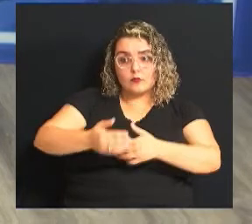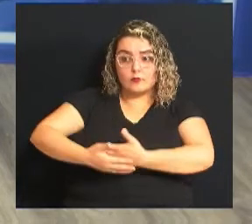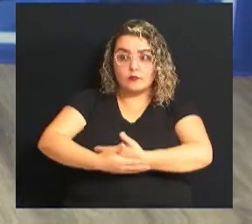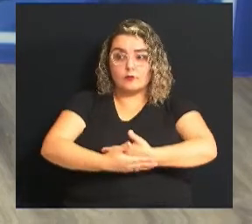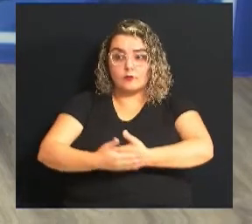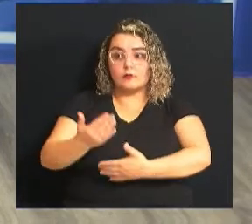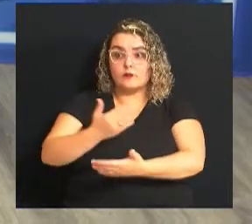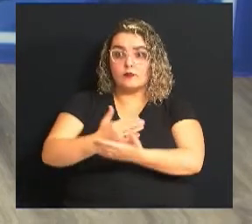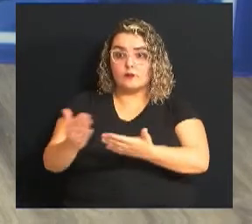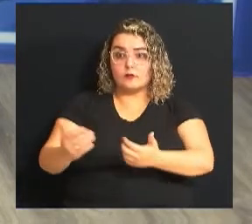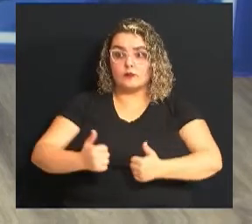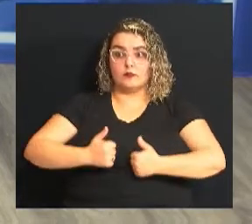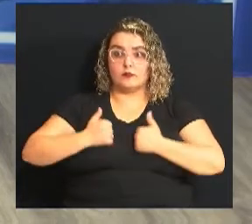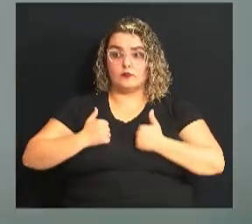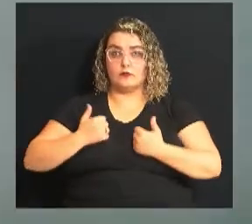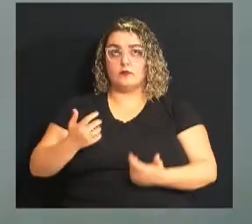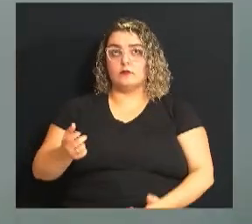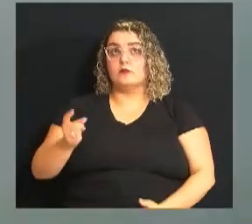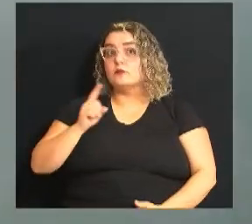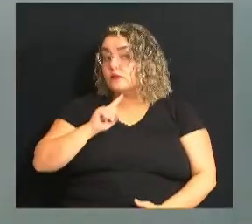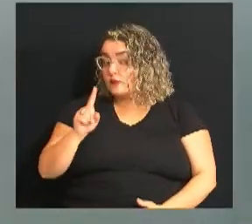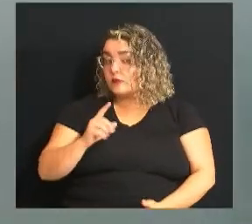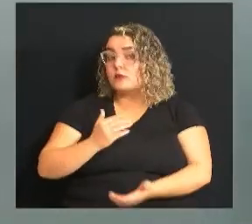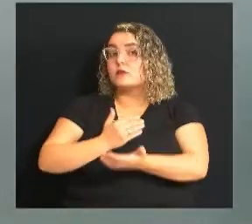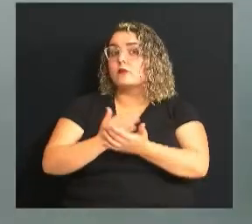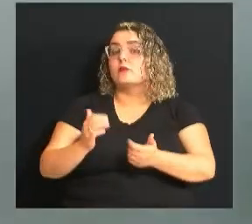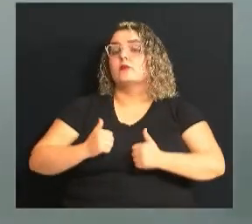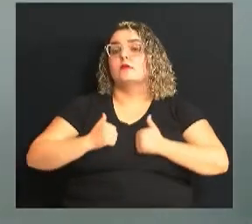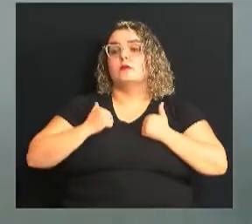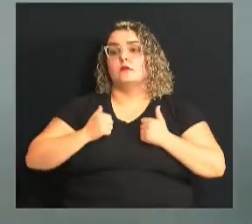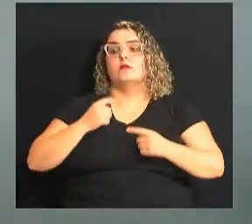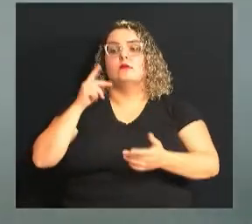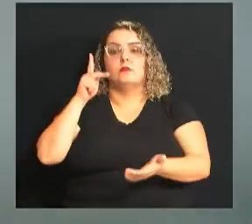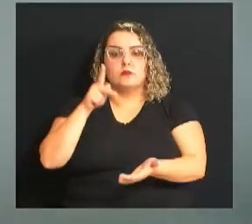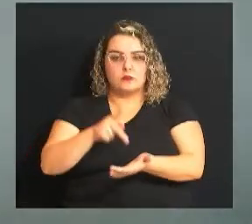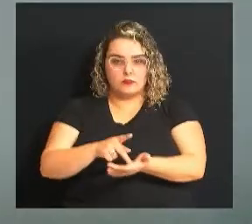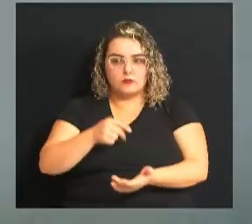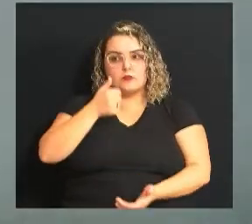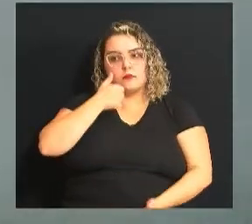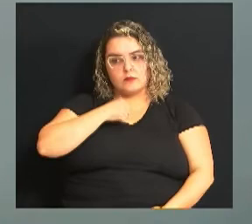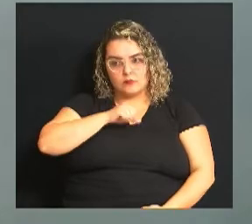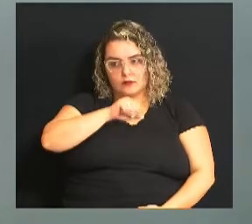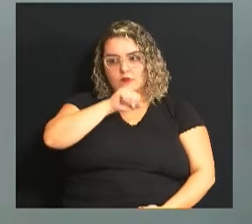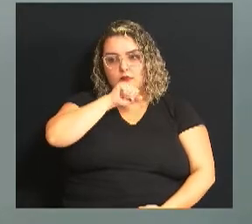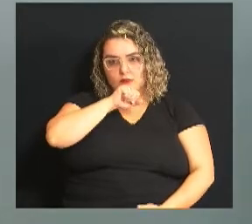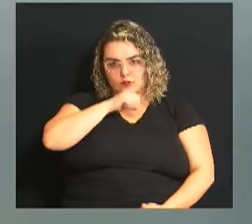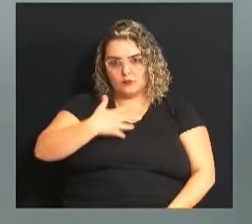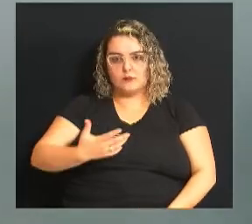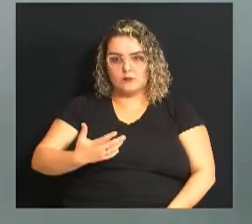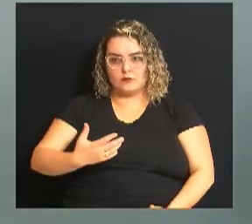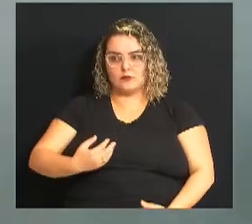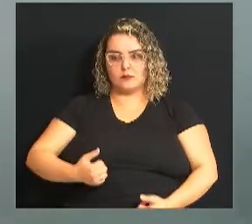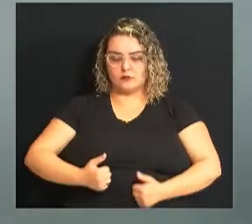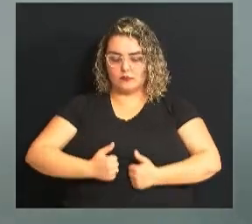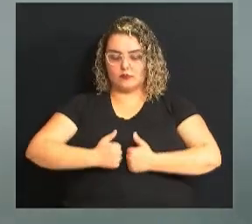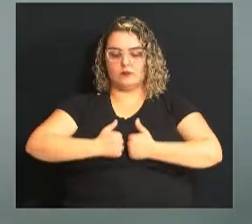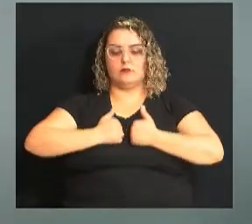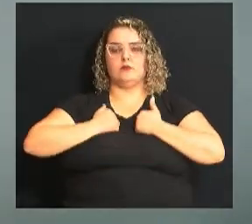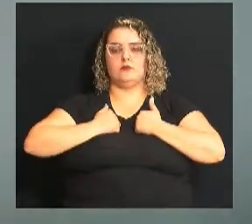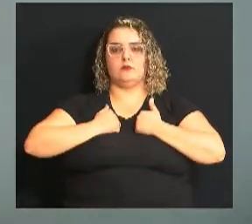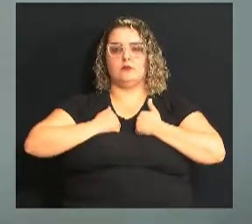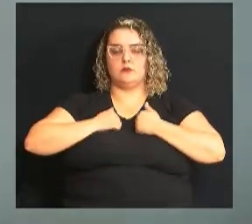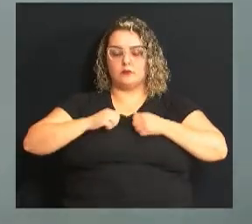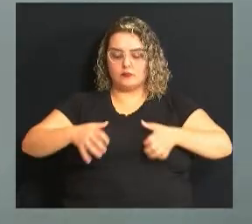Não é que ele começa com essa imunidade. Na verdade, a mãe passa a defesa dela, os anticorpos dela, para a criança. Então,